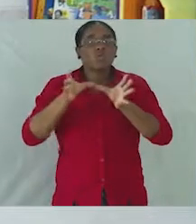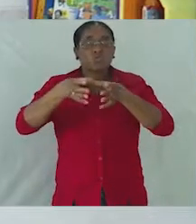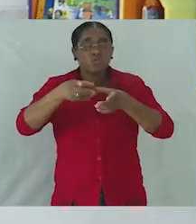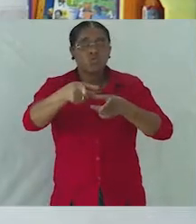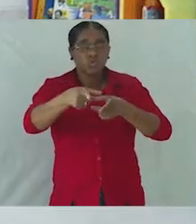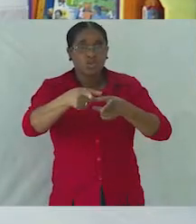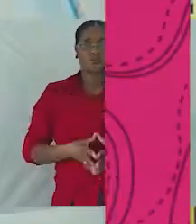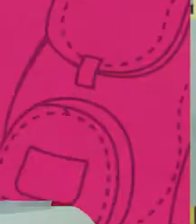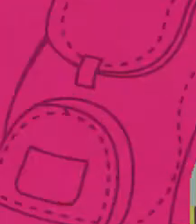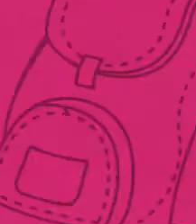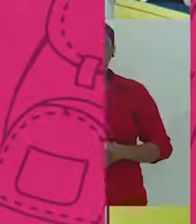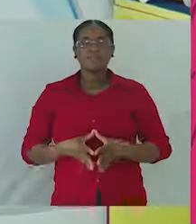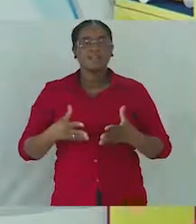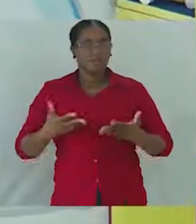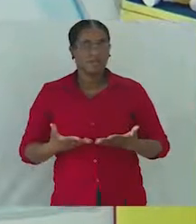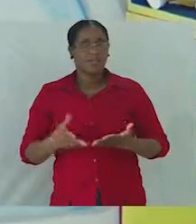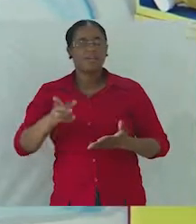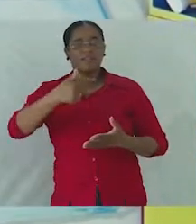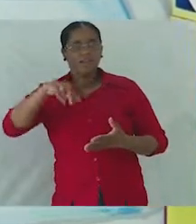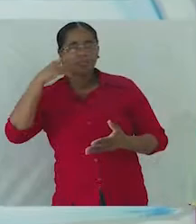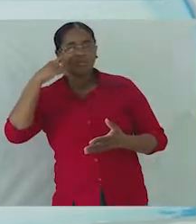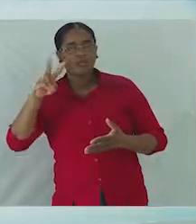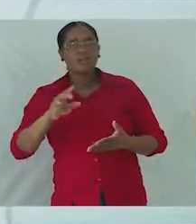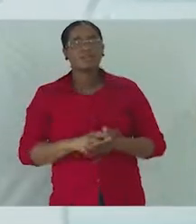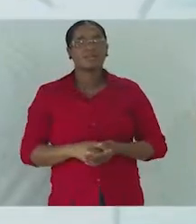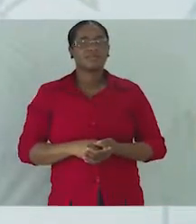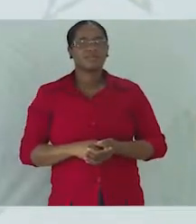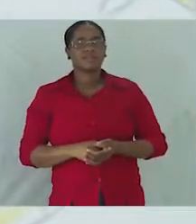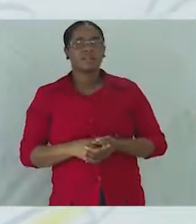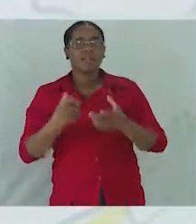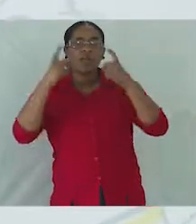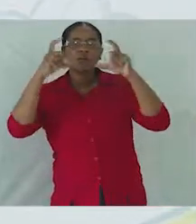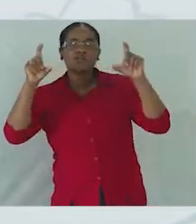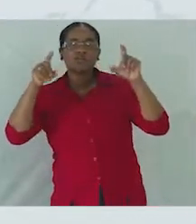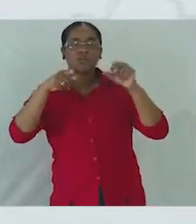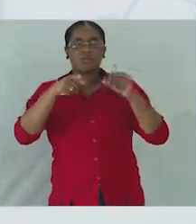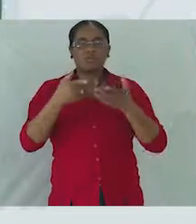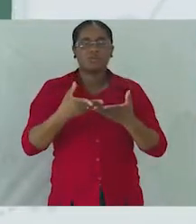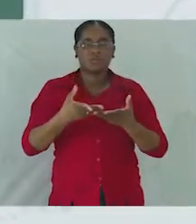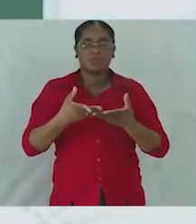conjunto unitário. Então, vamos ver a equação do tipo